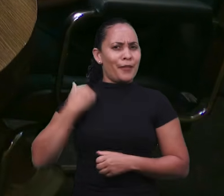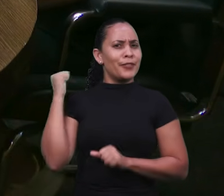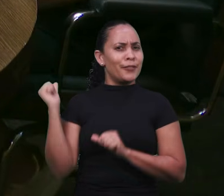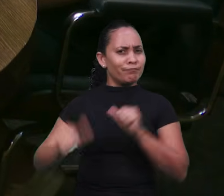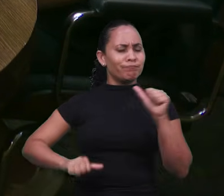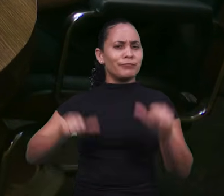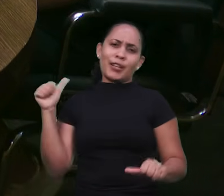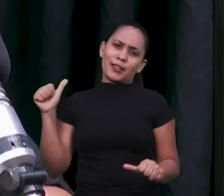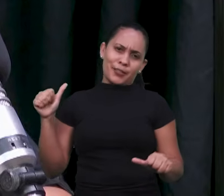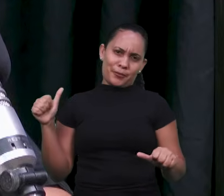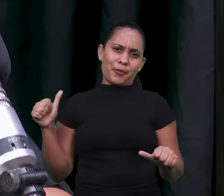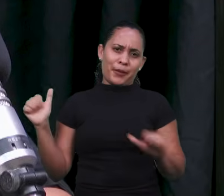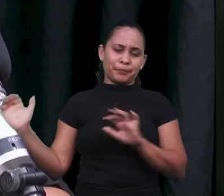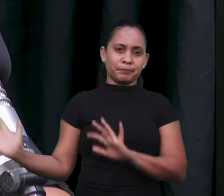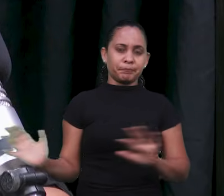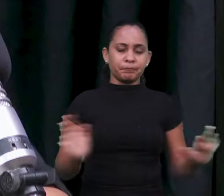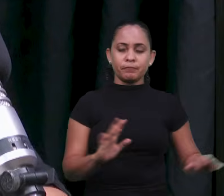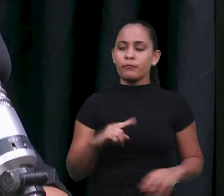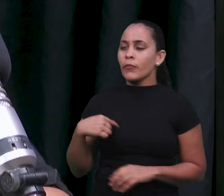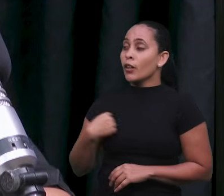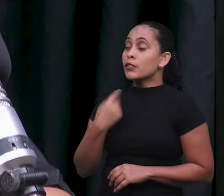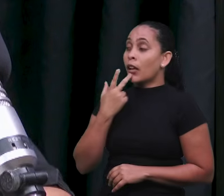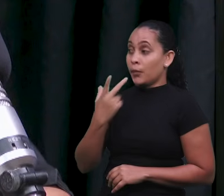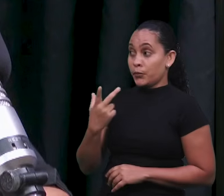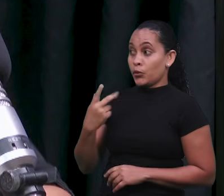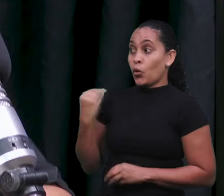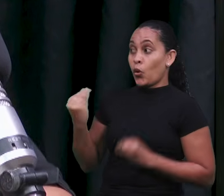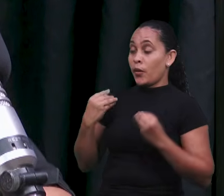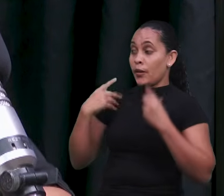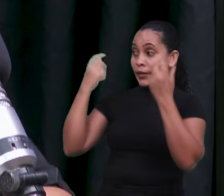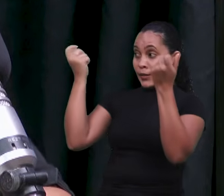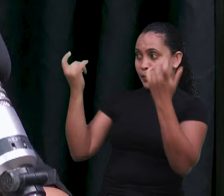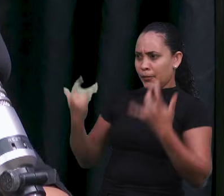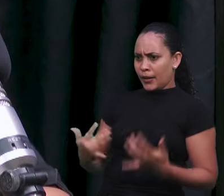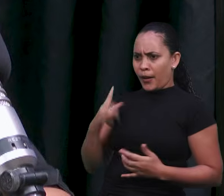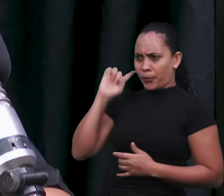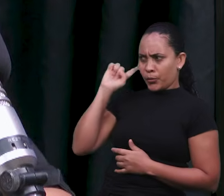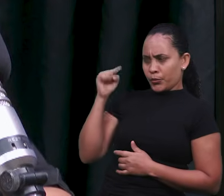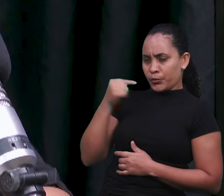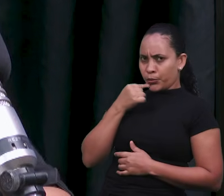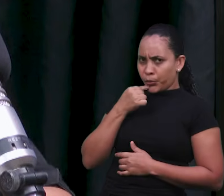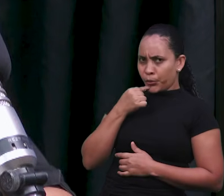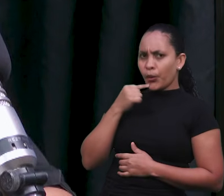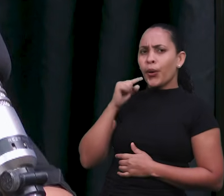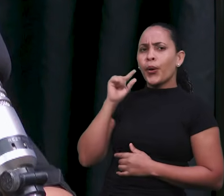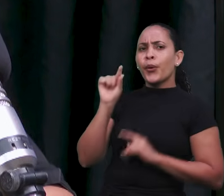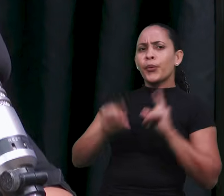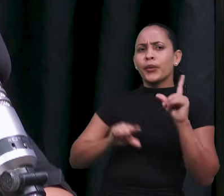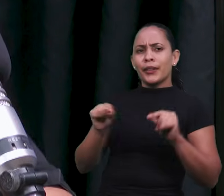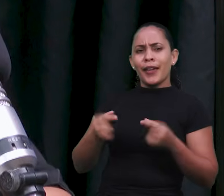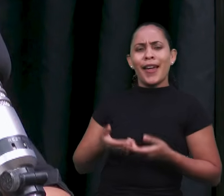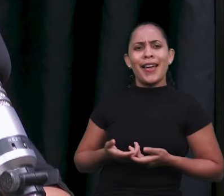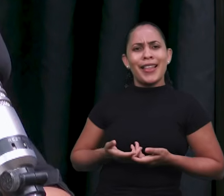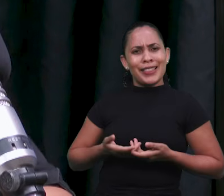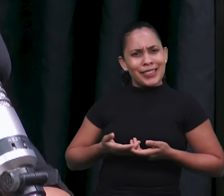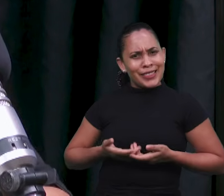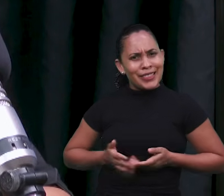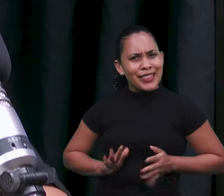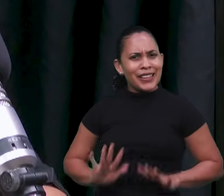Então, a gente até falou sobre isso, Priscila, que quando a gente vai explicar para um surdo isso, o que é nascer da